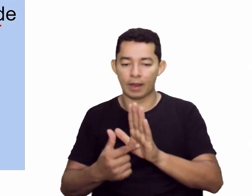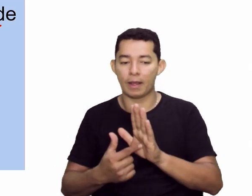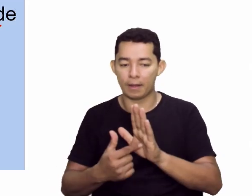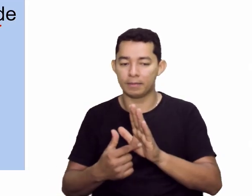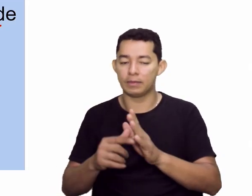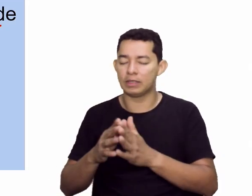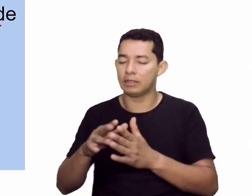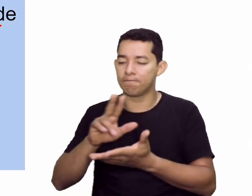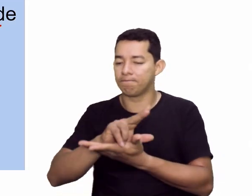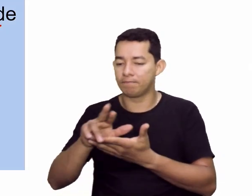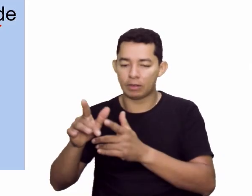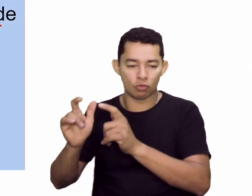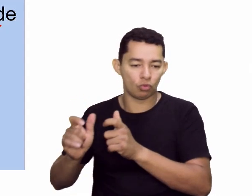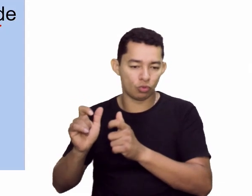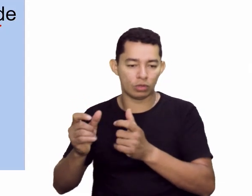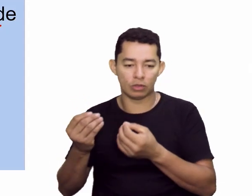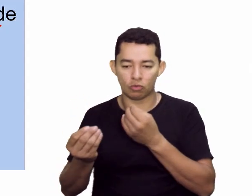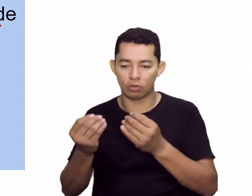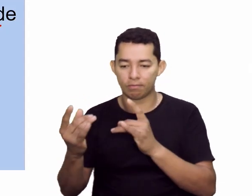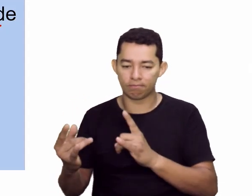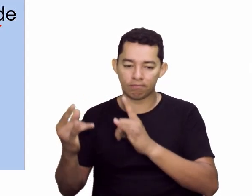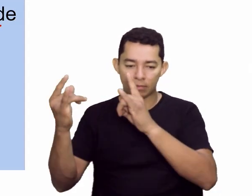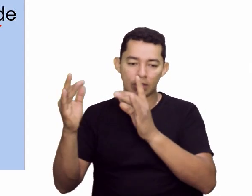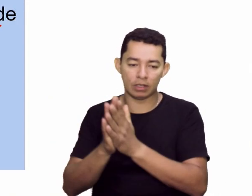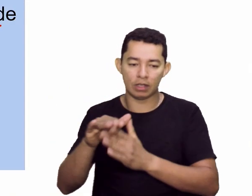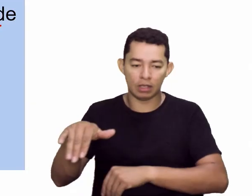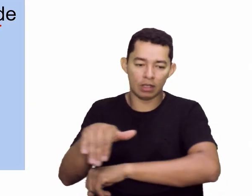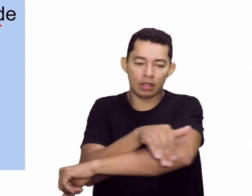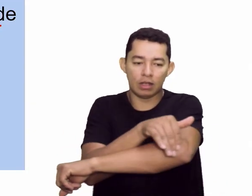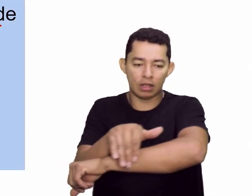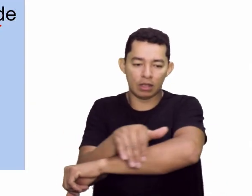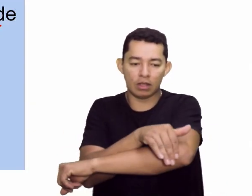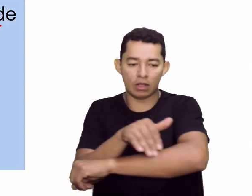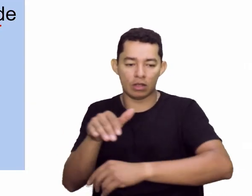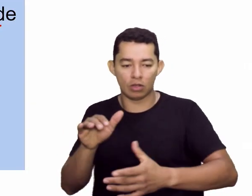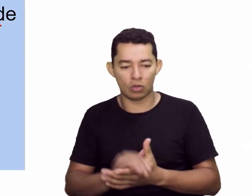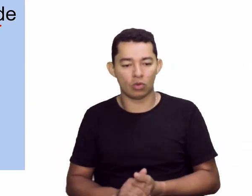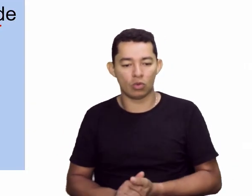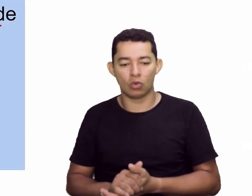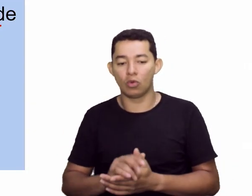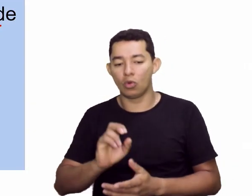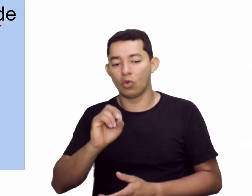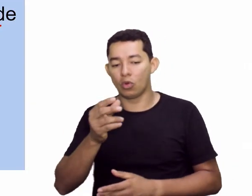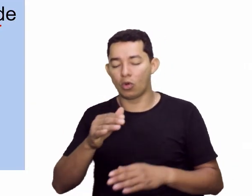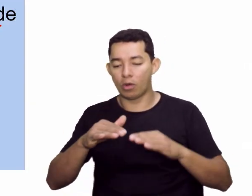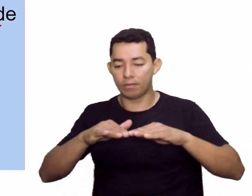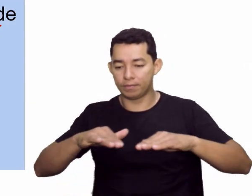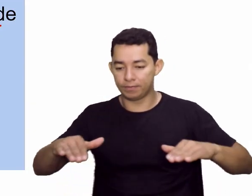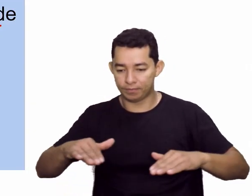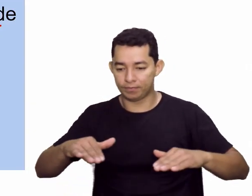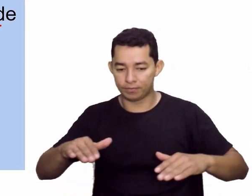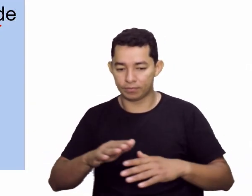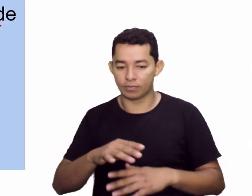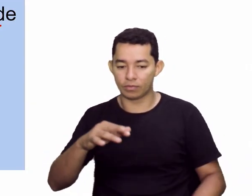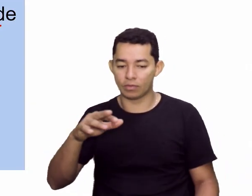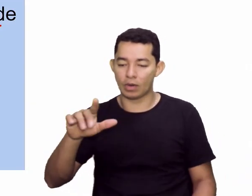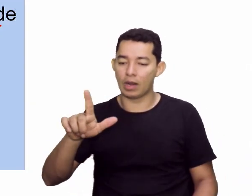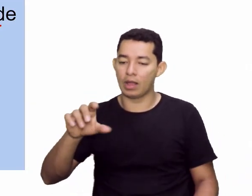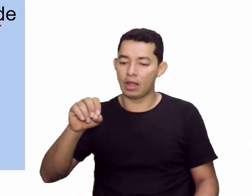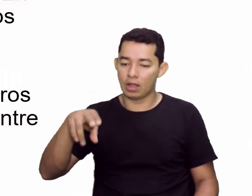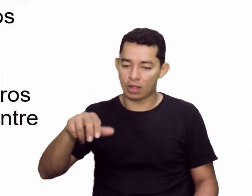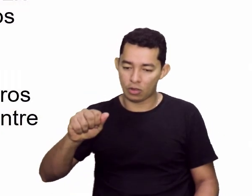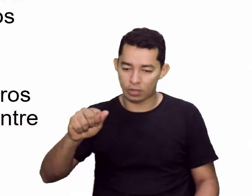edifícios teatrais, na rua ou embaixo da tradicional lona,